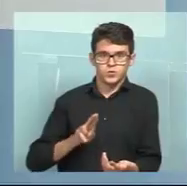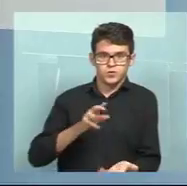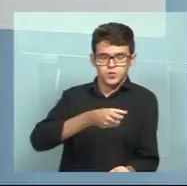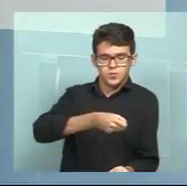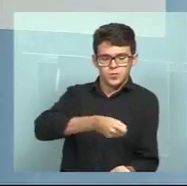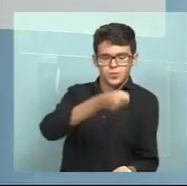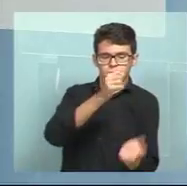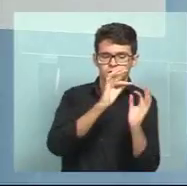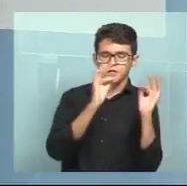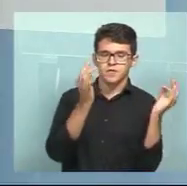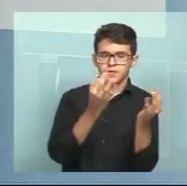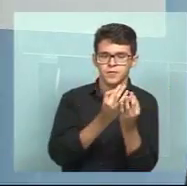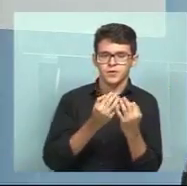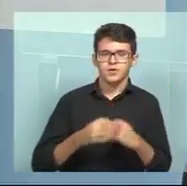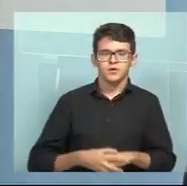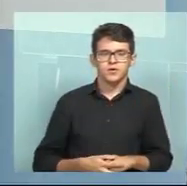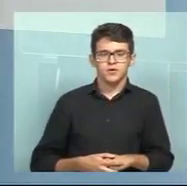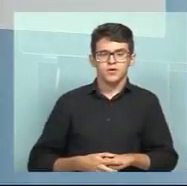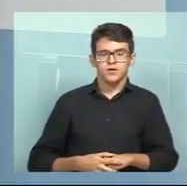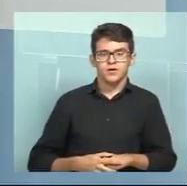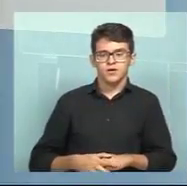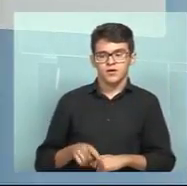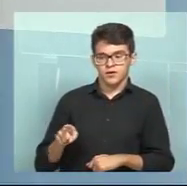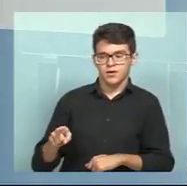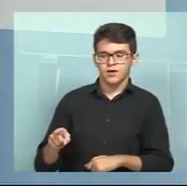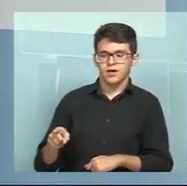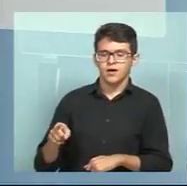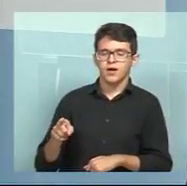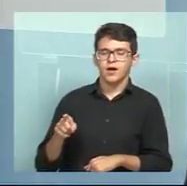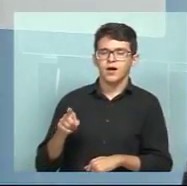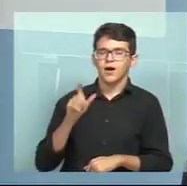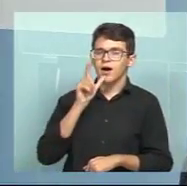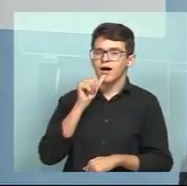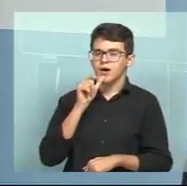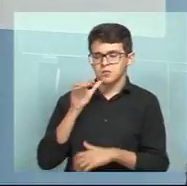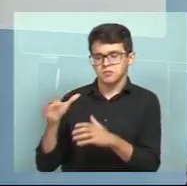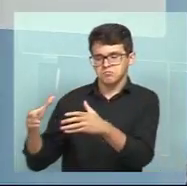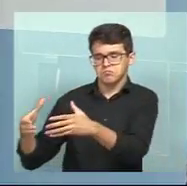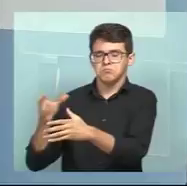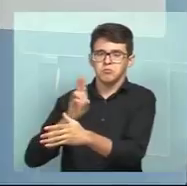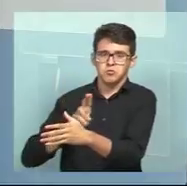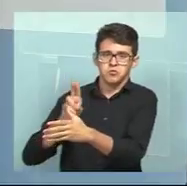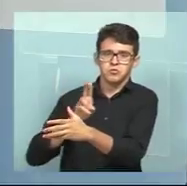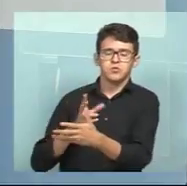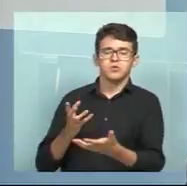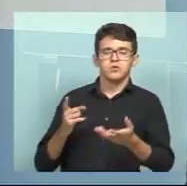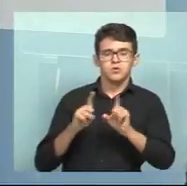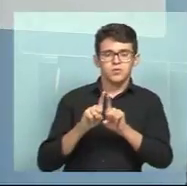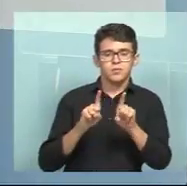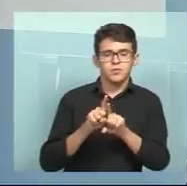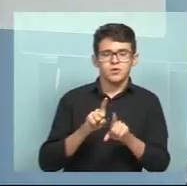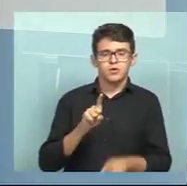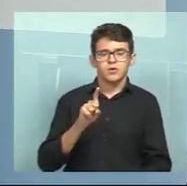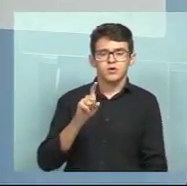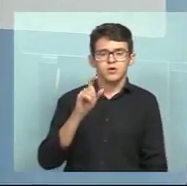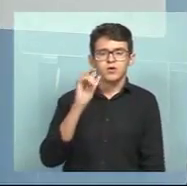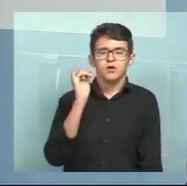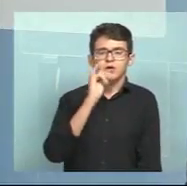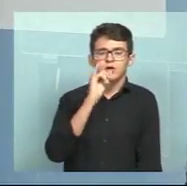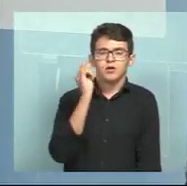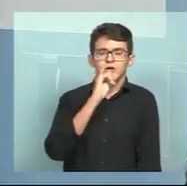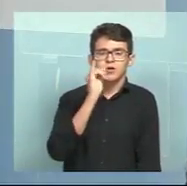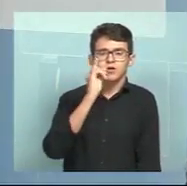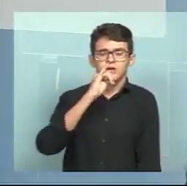dessa cisterna, ela não poderia usar água com 7 filhos, e eu tenho energia aqui, que na época o